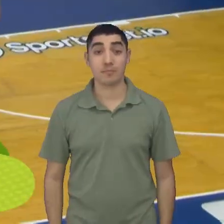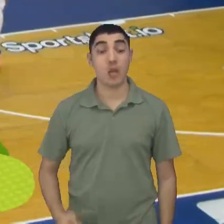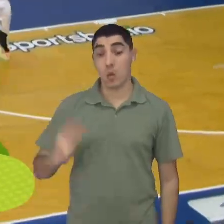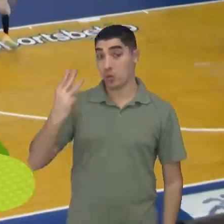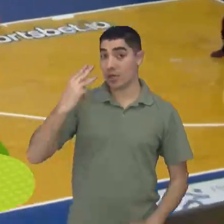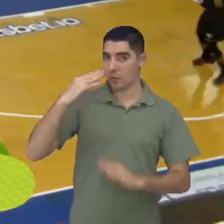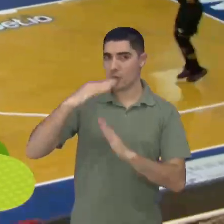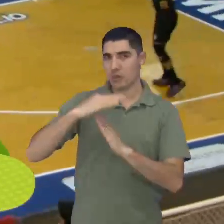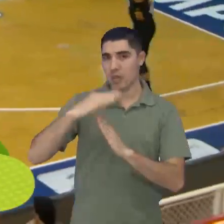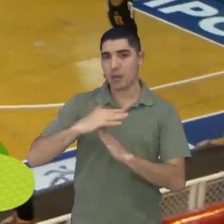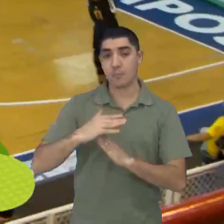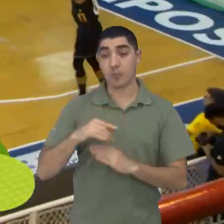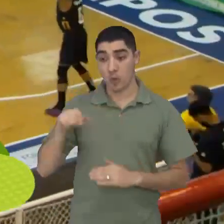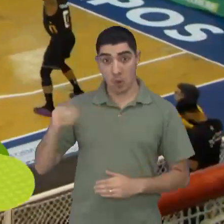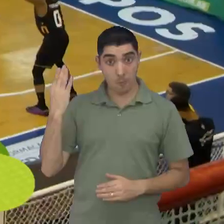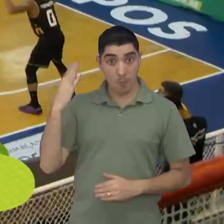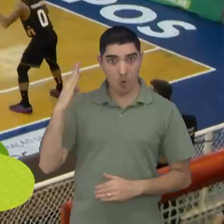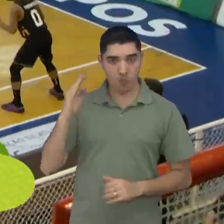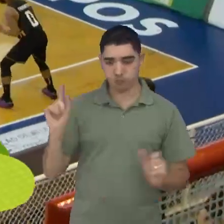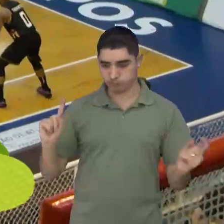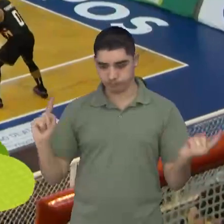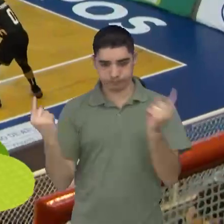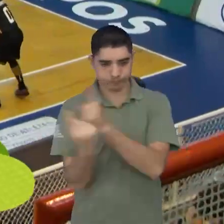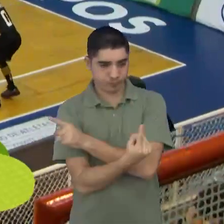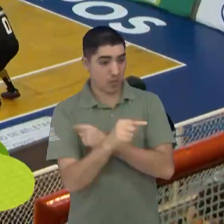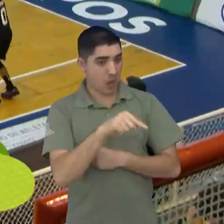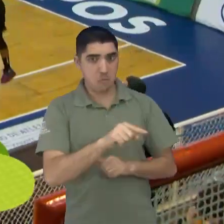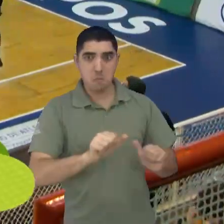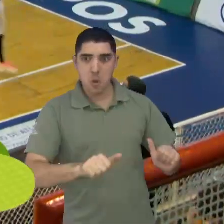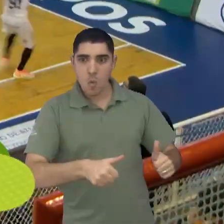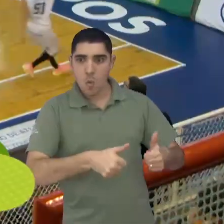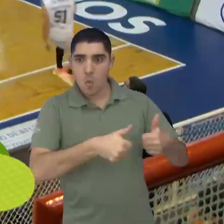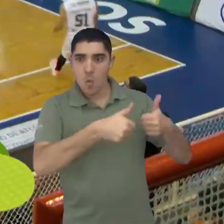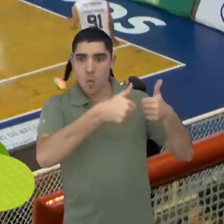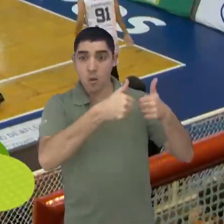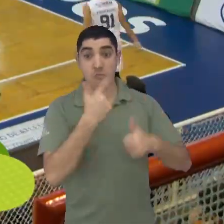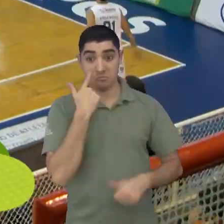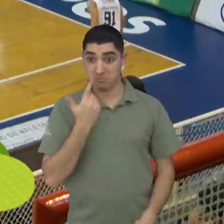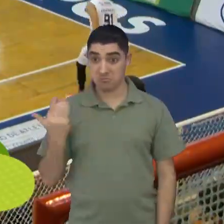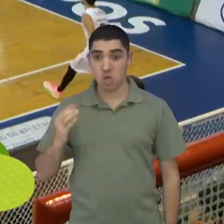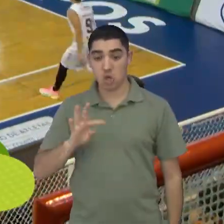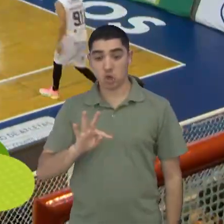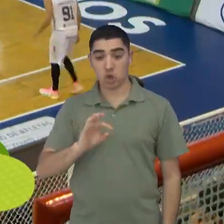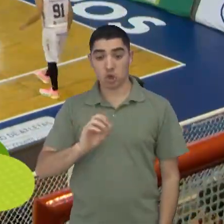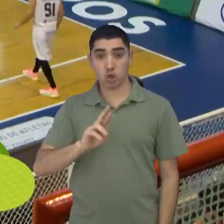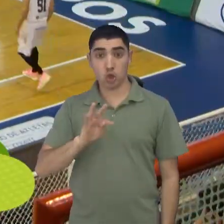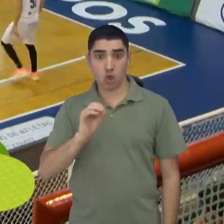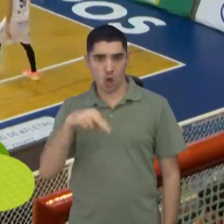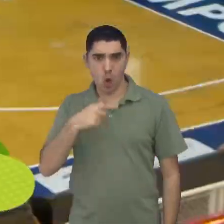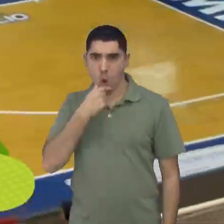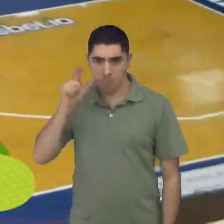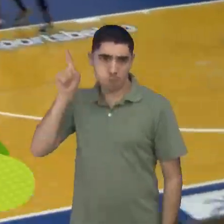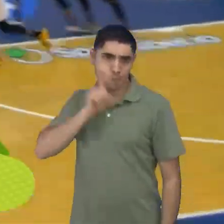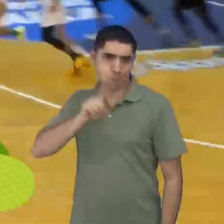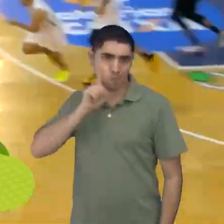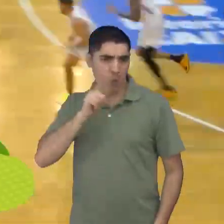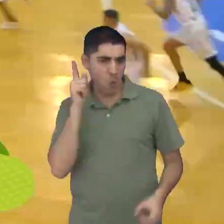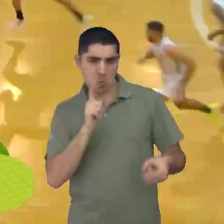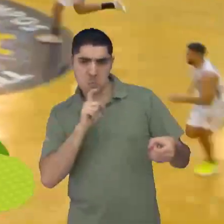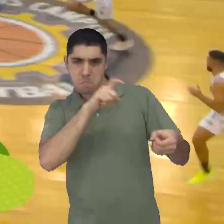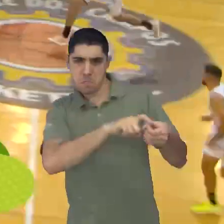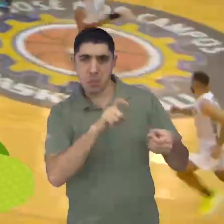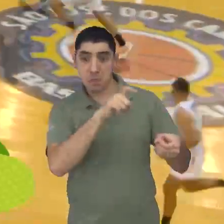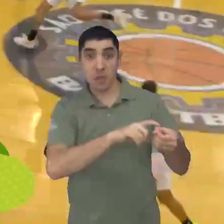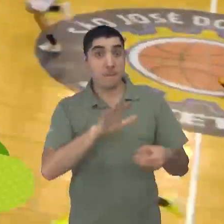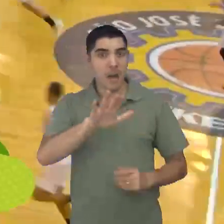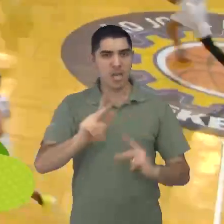do intervalo, o Botafogo voltou melhor e contou com o talento do americano Thornton para encostar no placar. Mas os